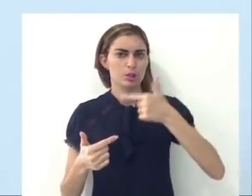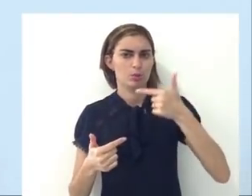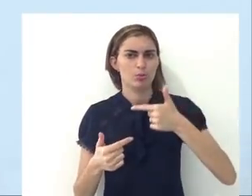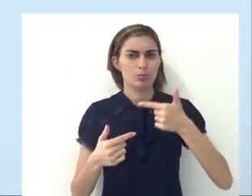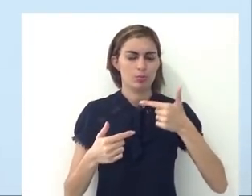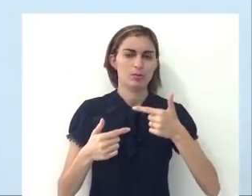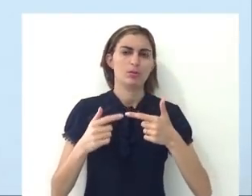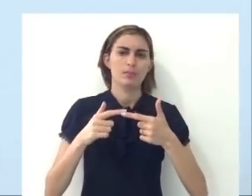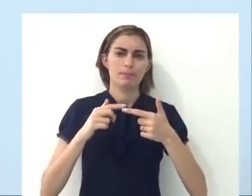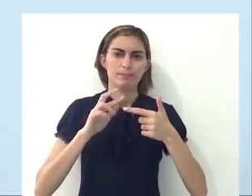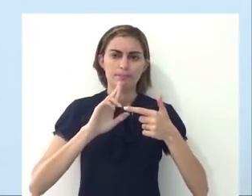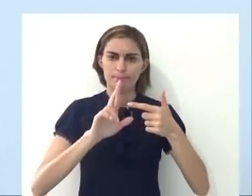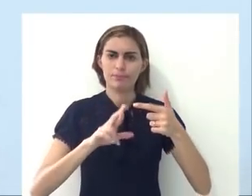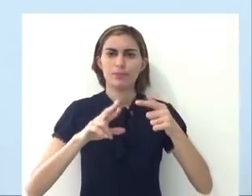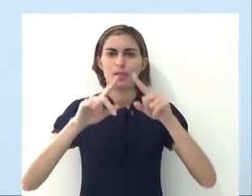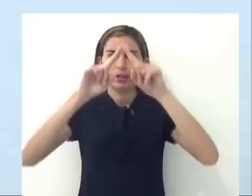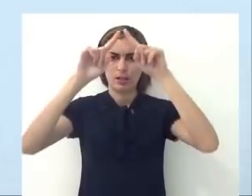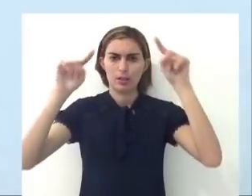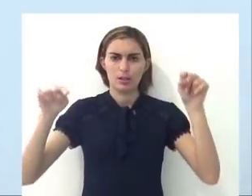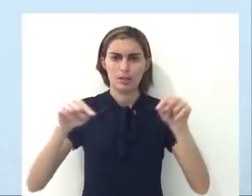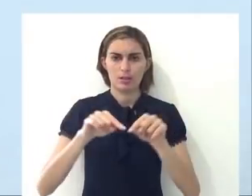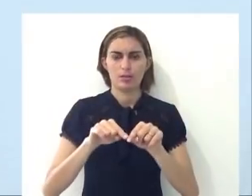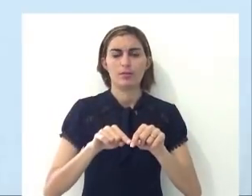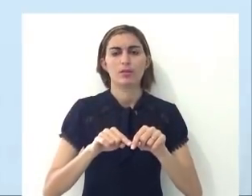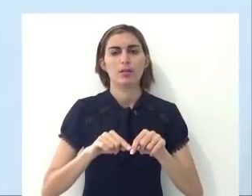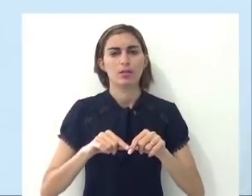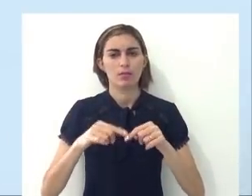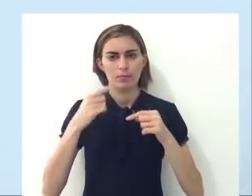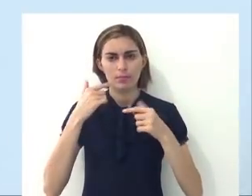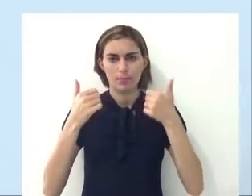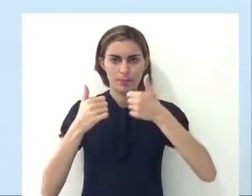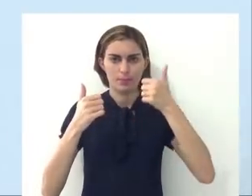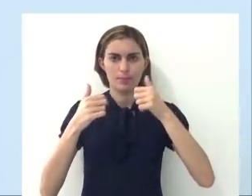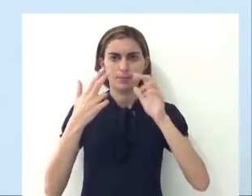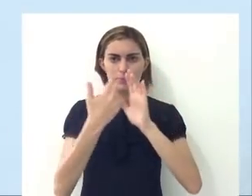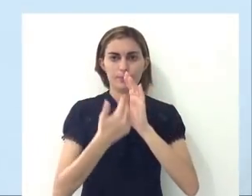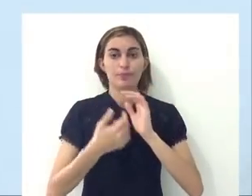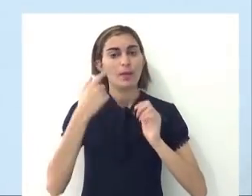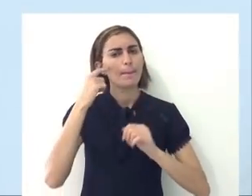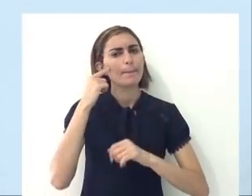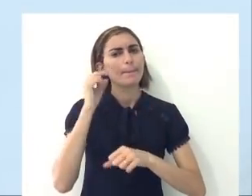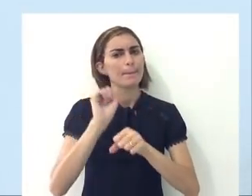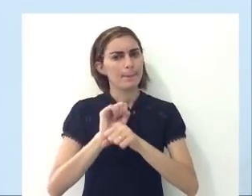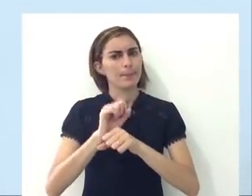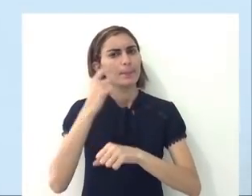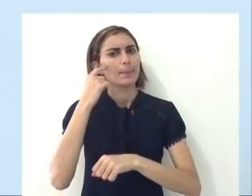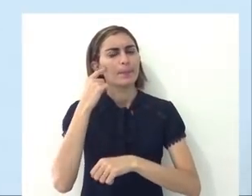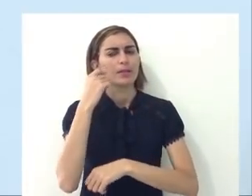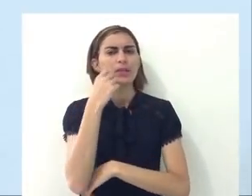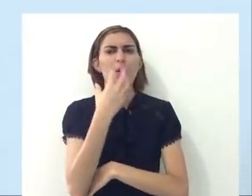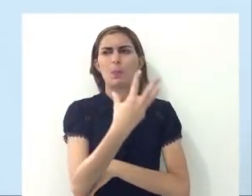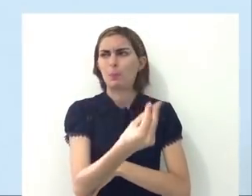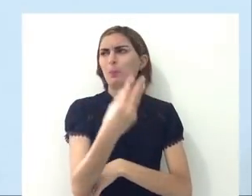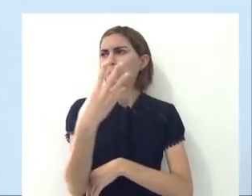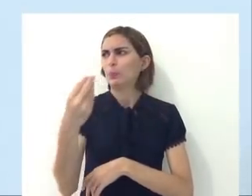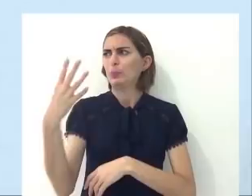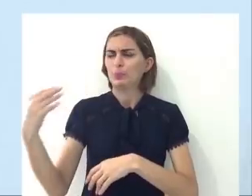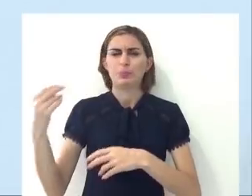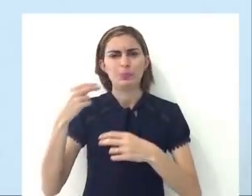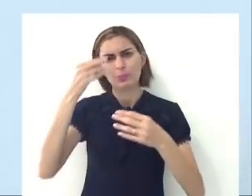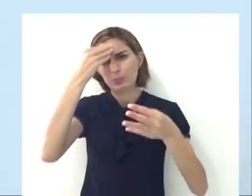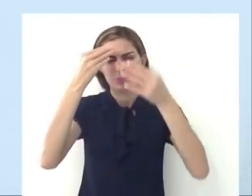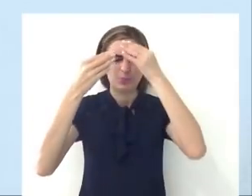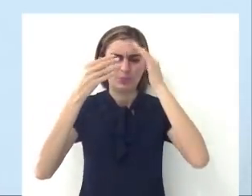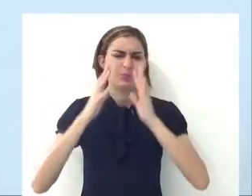segunda propriedade do trapézio isósceles. Gente, dá uma pausa aqui e pensa comigo. São muitas